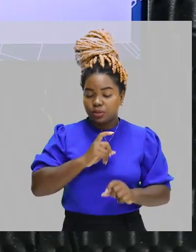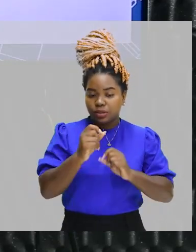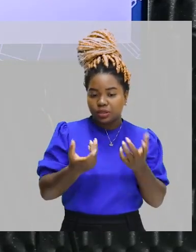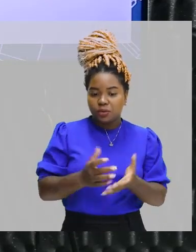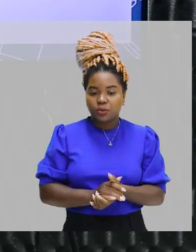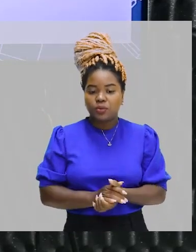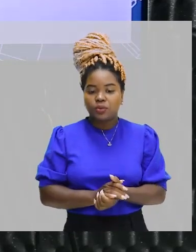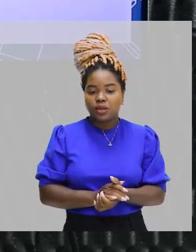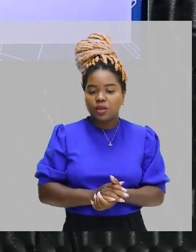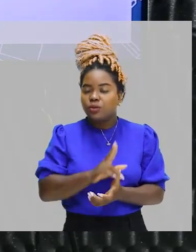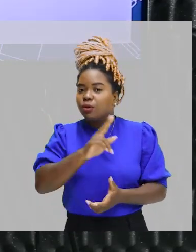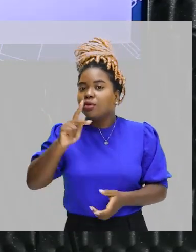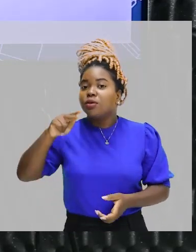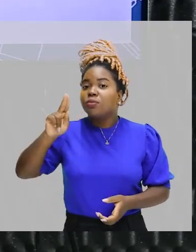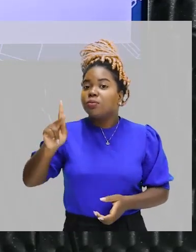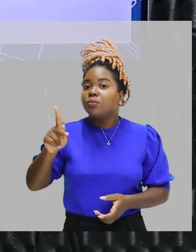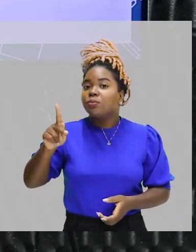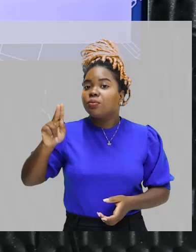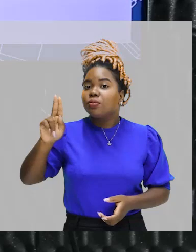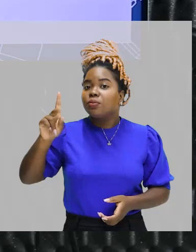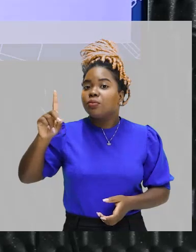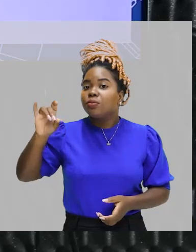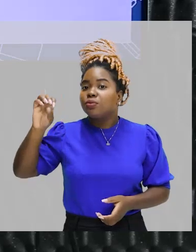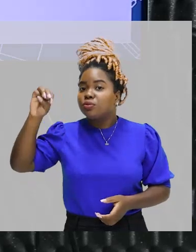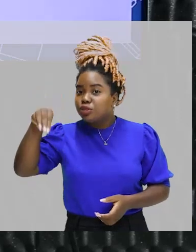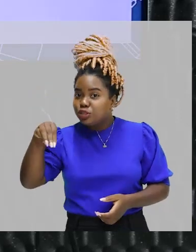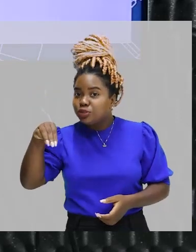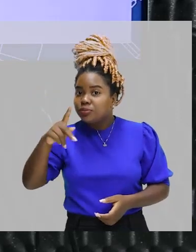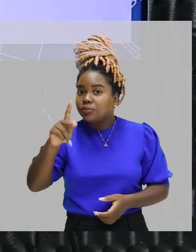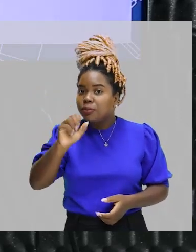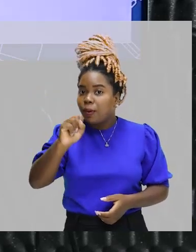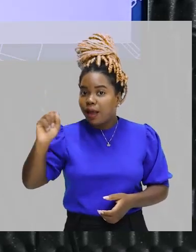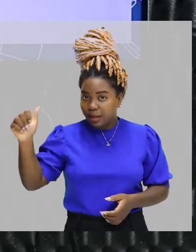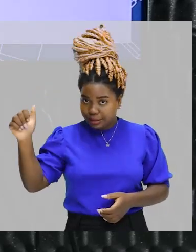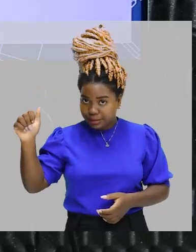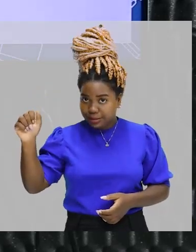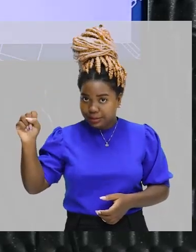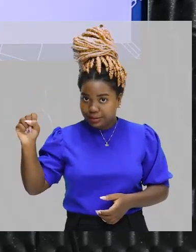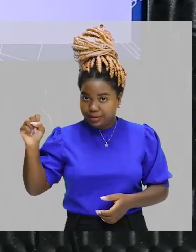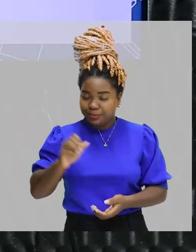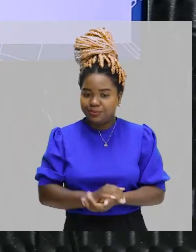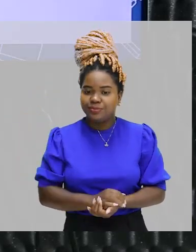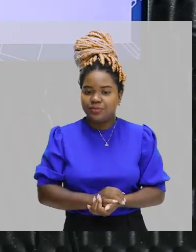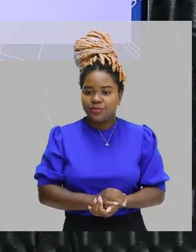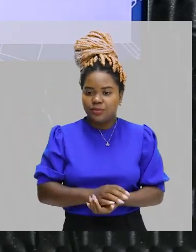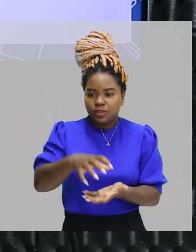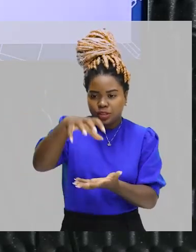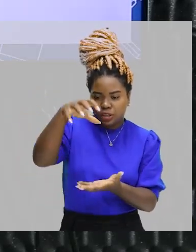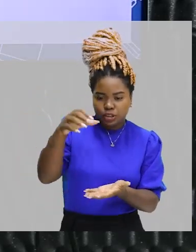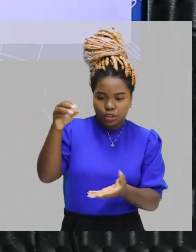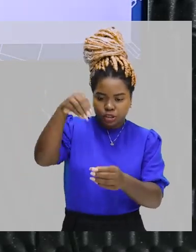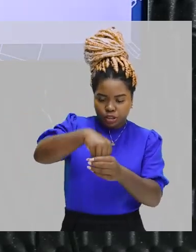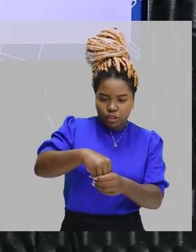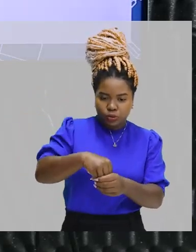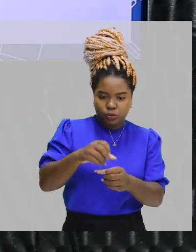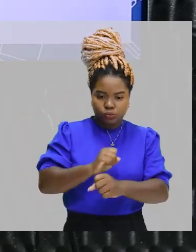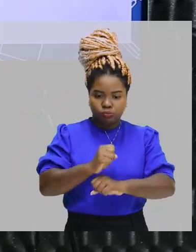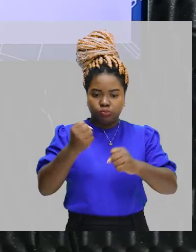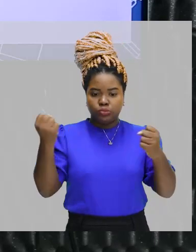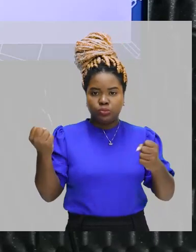de passas, porque ele tem uma estrutura maior e dentro tem estruturazinhas menores que são justamente as cargas elétricas,